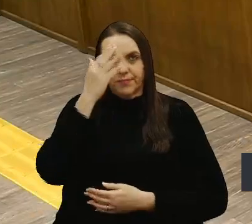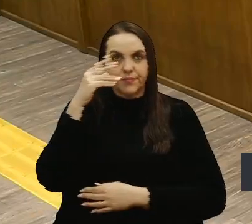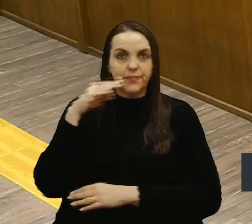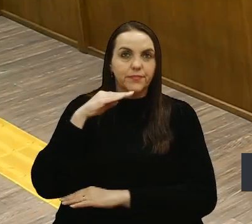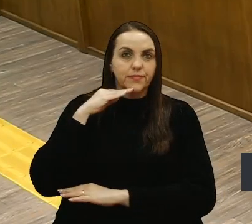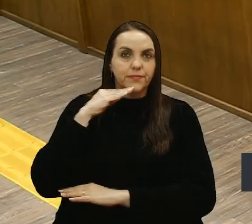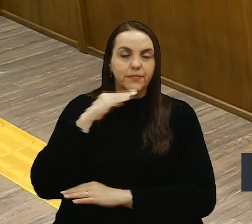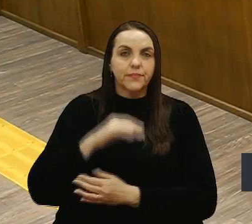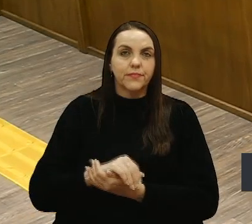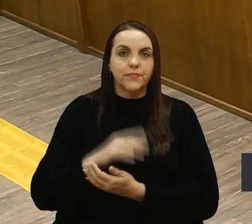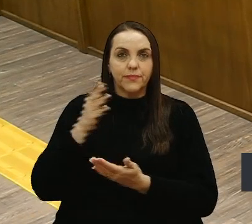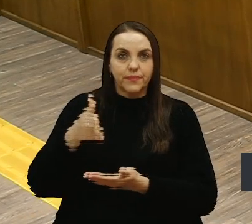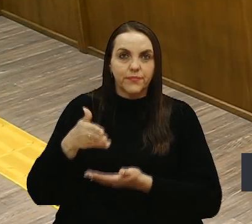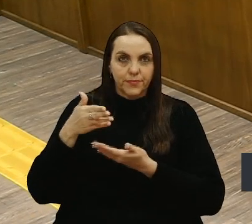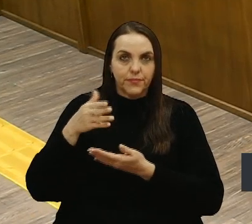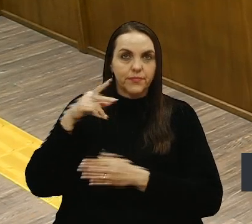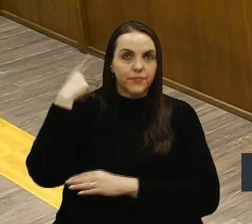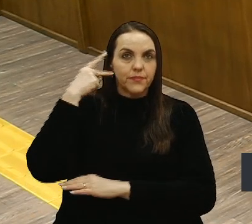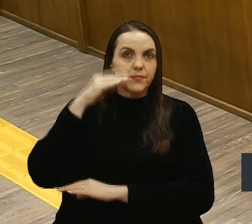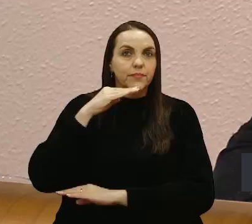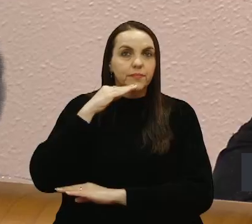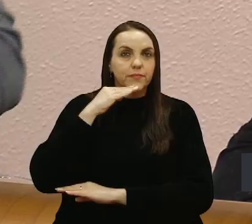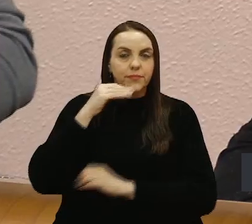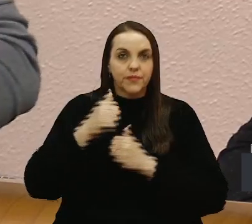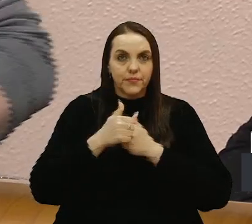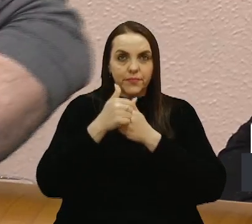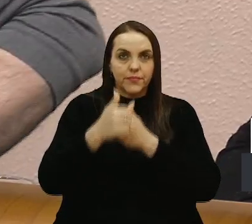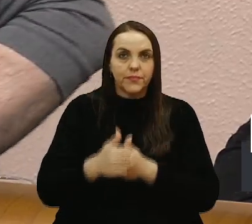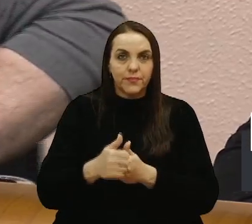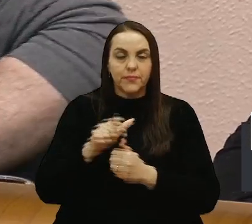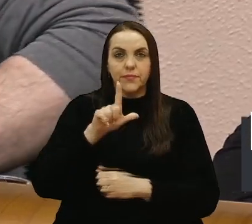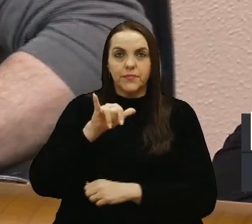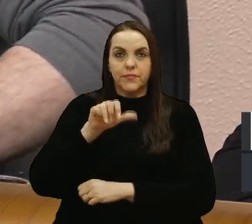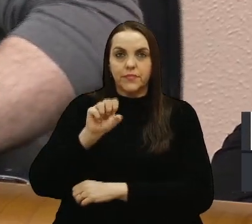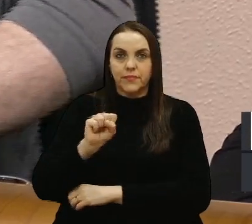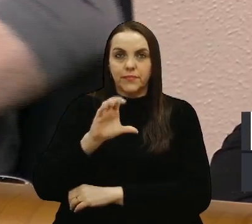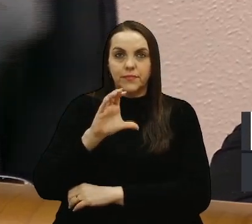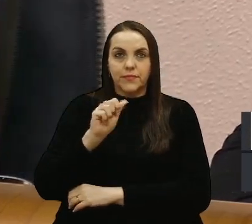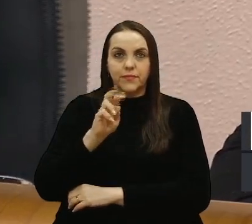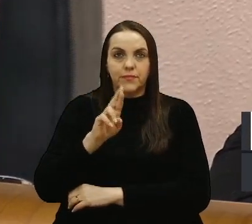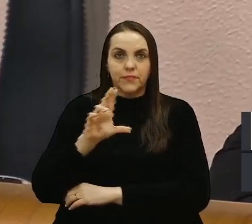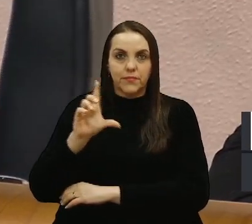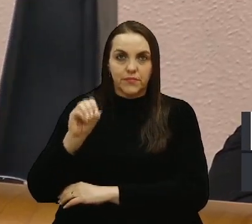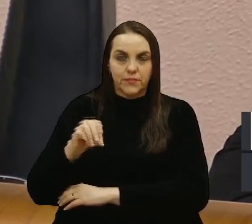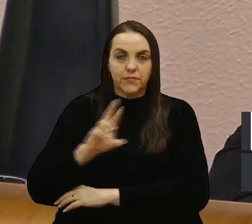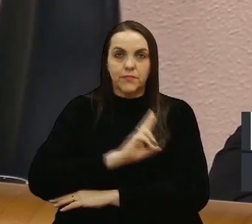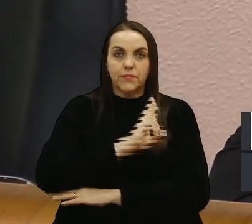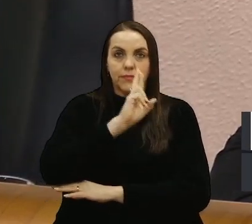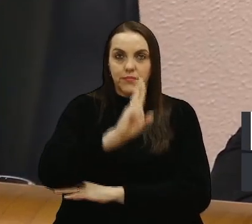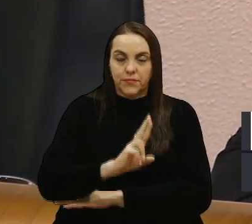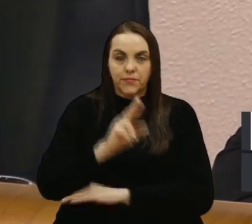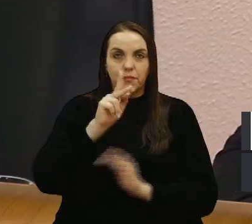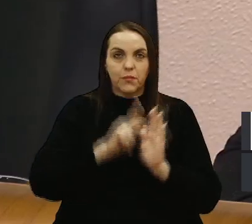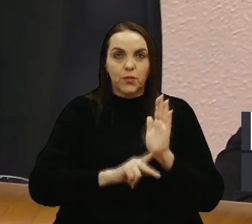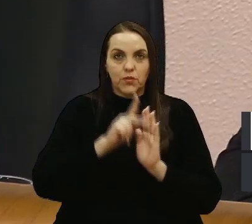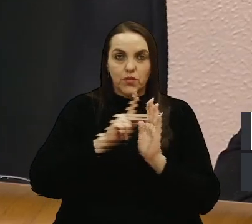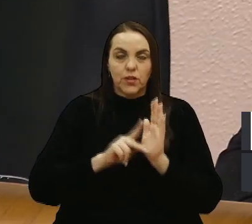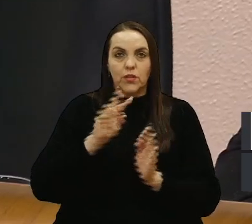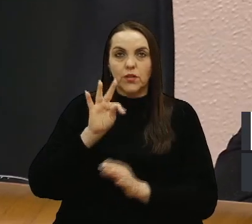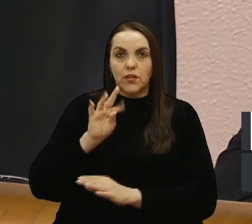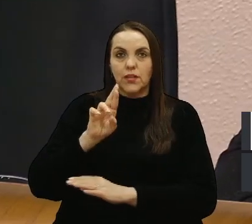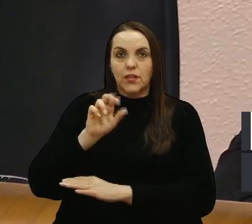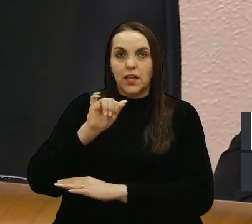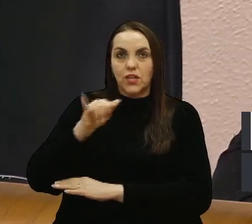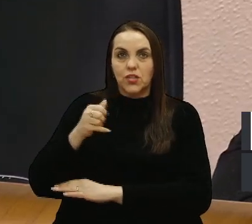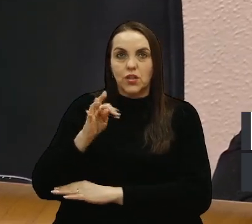Bortola, solicito ao vereador Bortola que acompanhe a senhora Lisca Berlon, representante do projeto Trajetórias e Travessias, até a